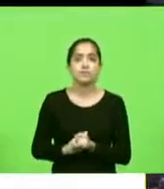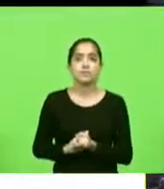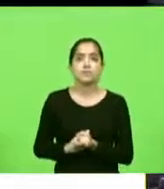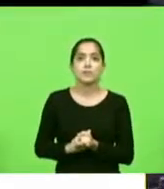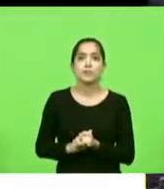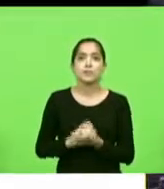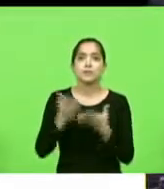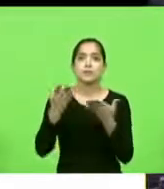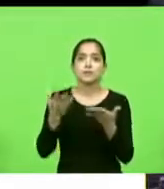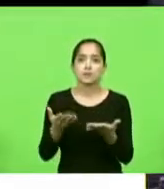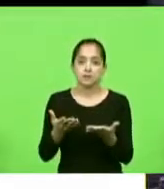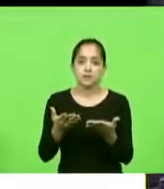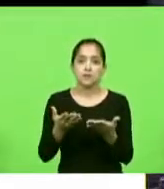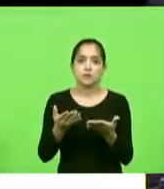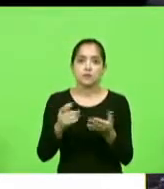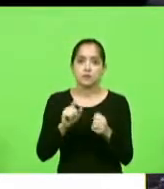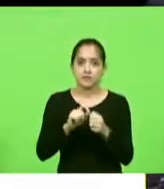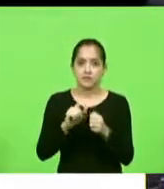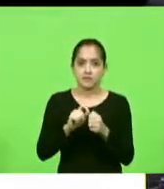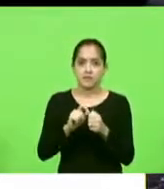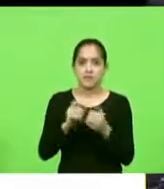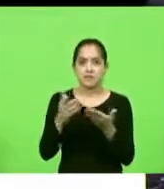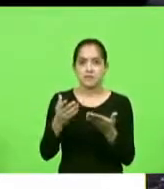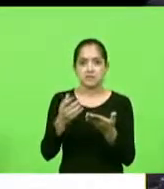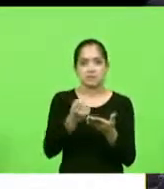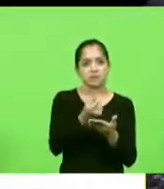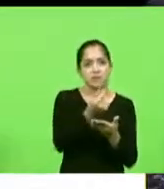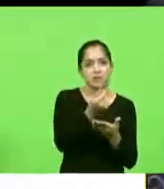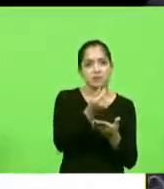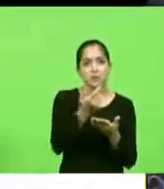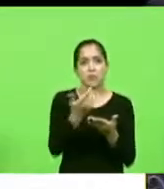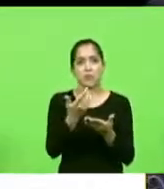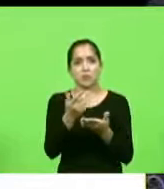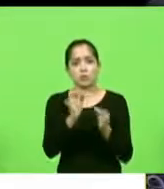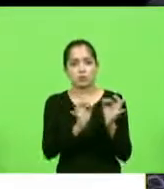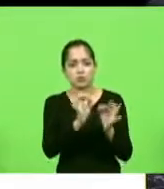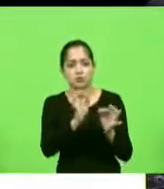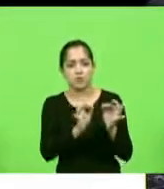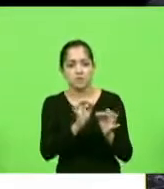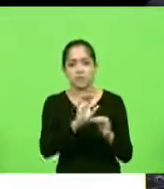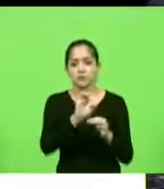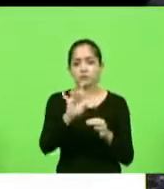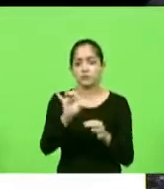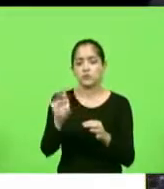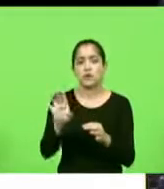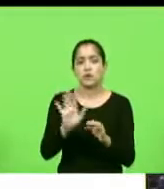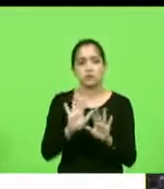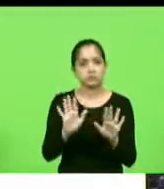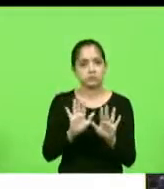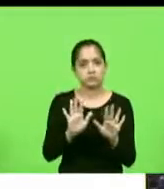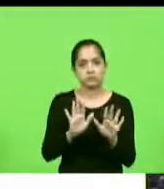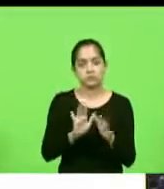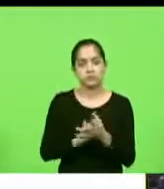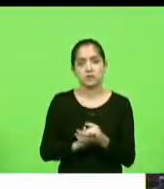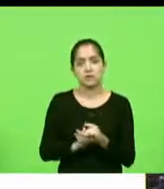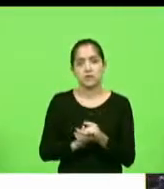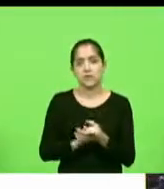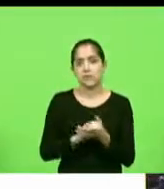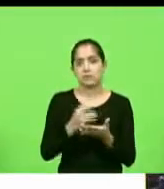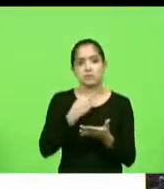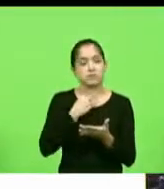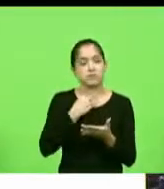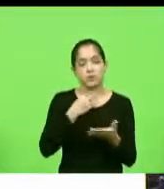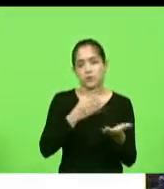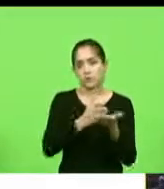Então, fazer esse julgamento de valor, sem fazer julgamento de valor individual, nós não podemos aprovar